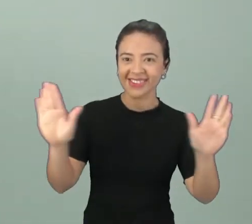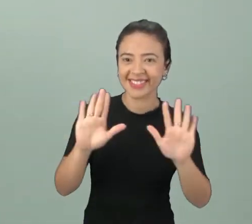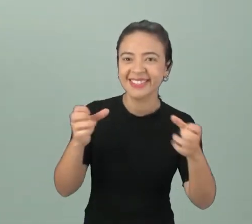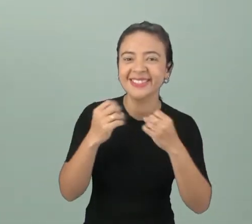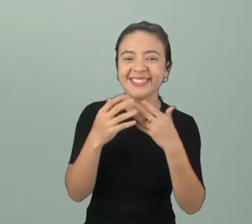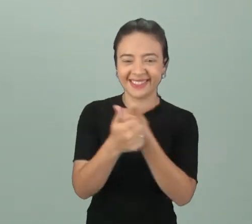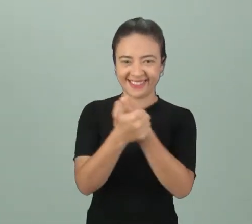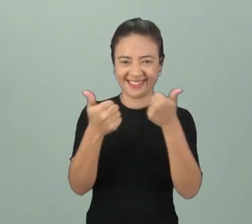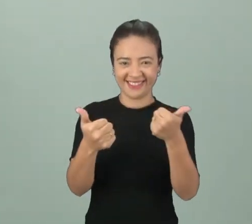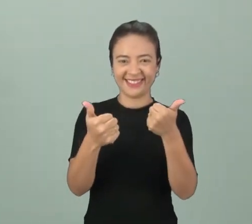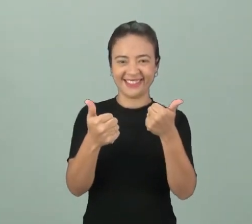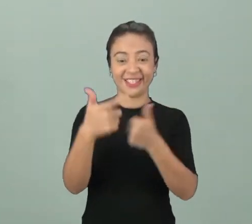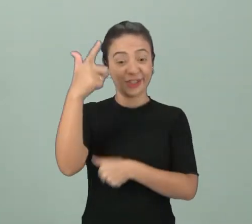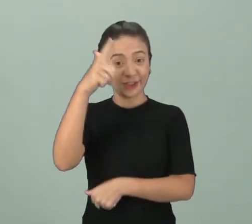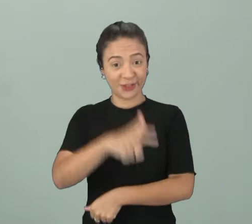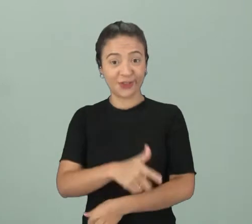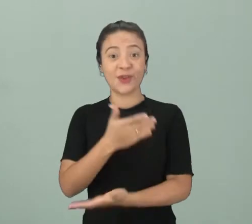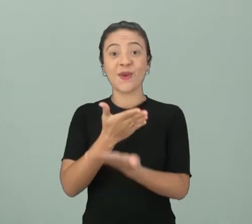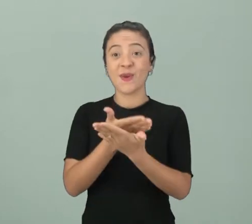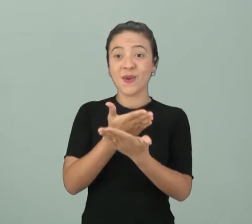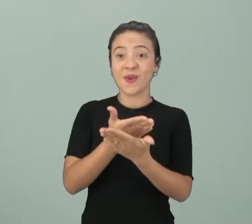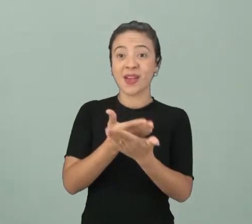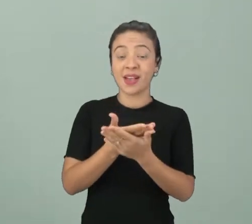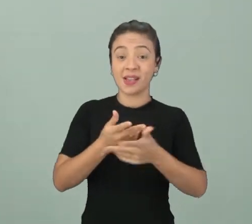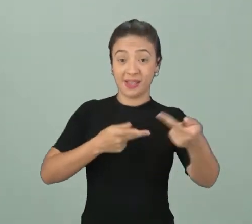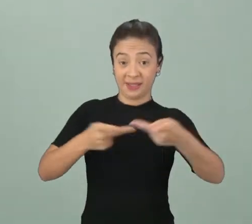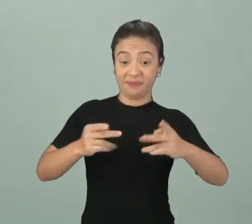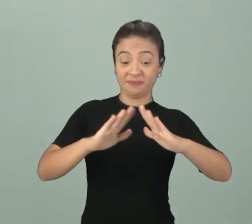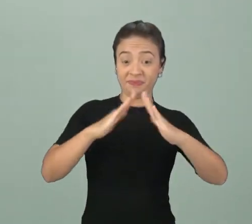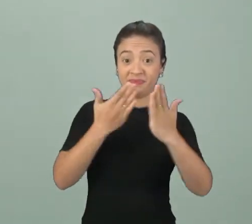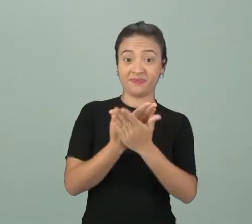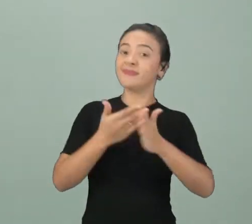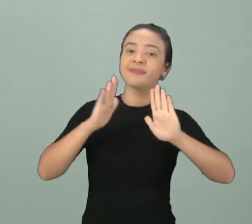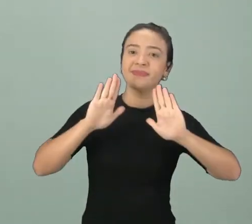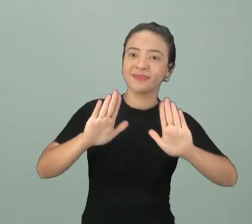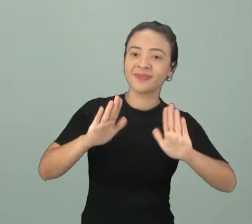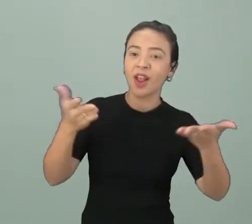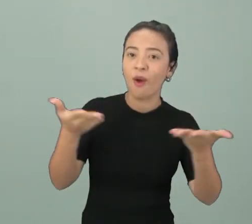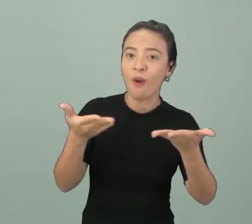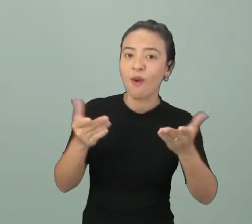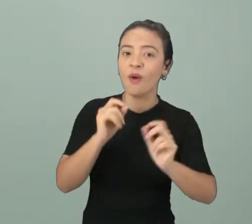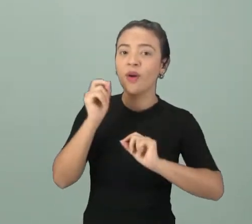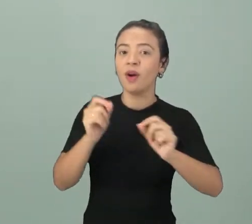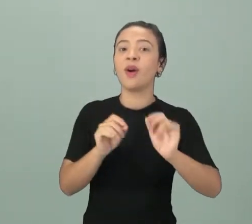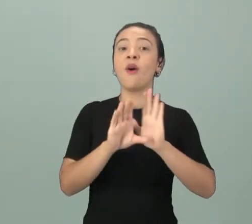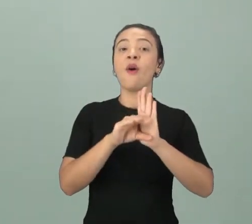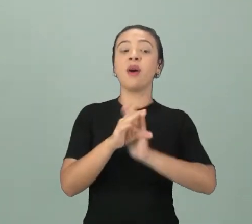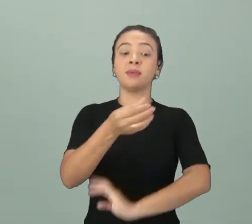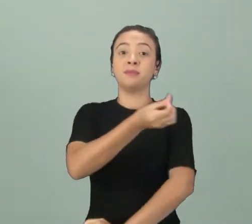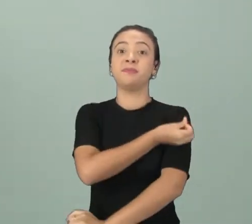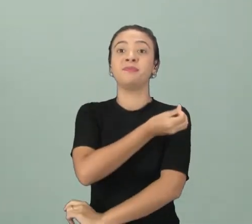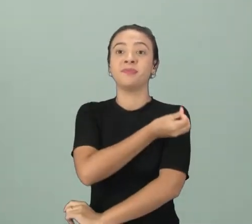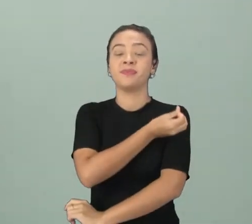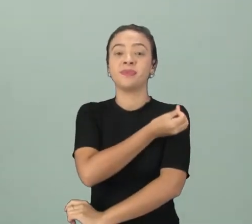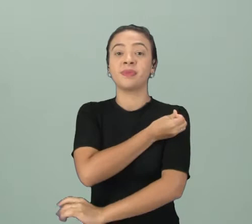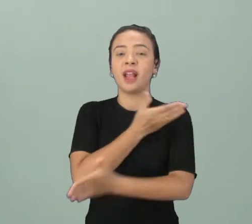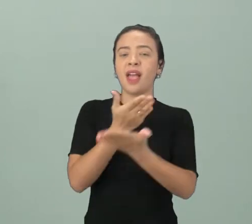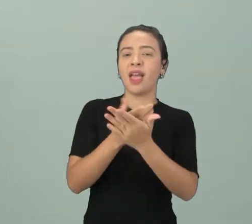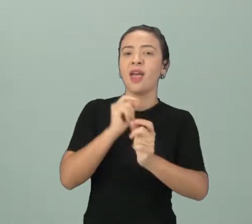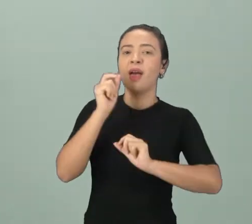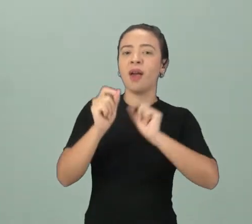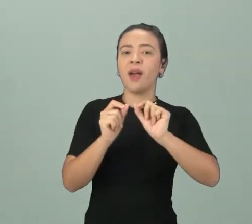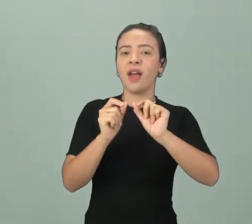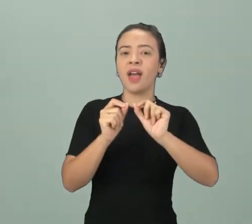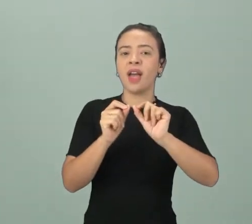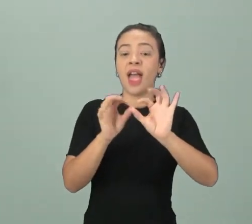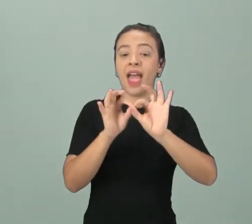Olá, tudo bem com você? Vamos hoje para mais uma aula do projeto Escola em Casa. Hoje nossa aula para o conteúdo do 6º ano. A gente vai estudar hoje sobre